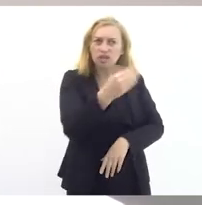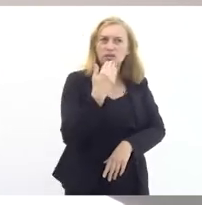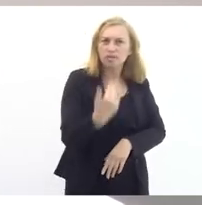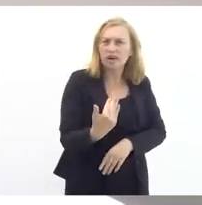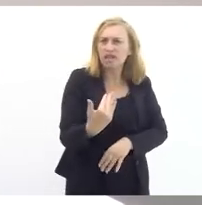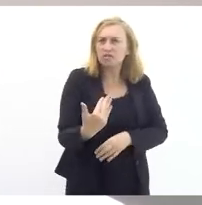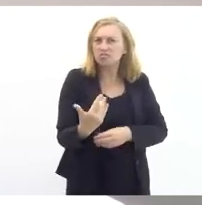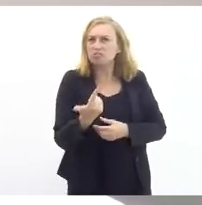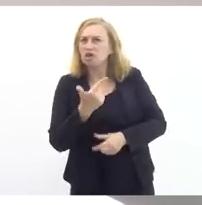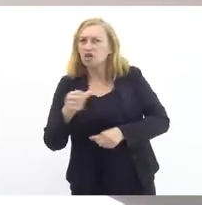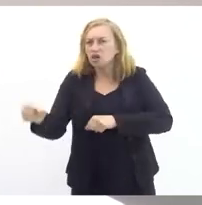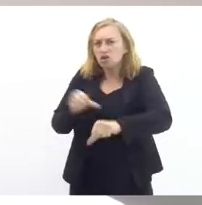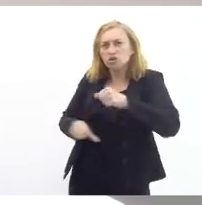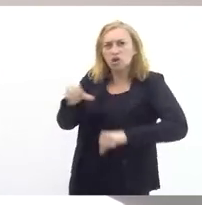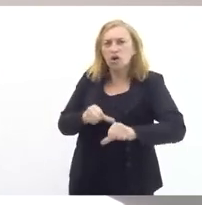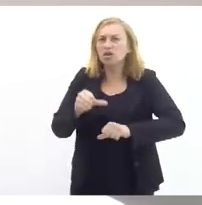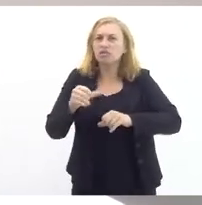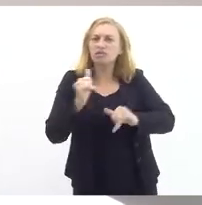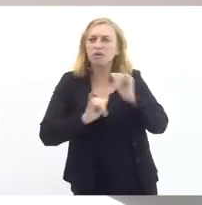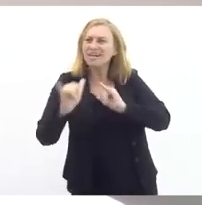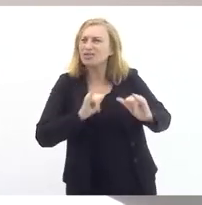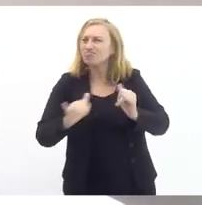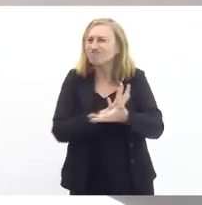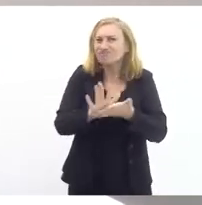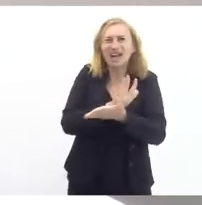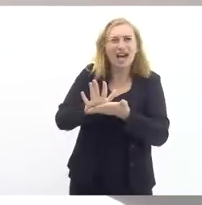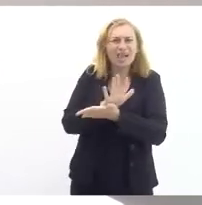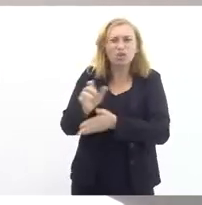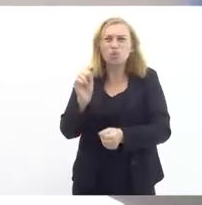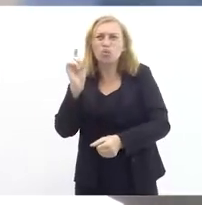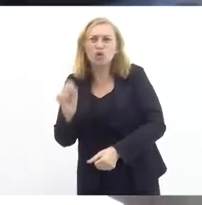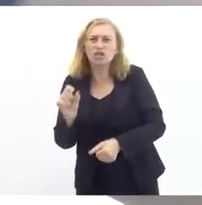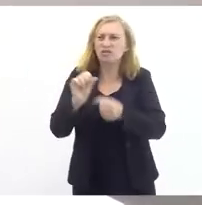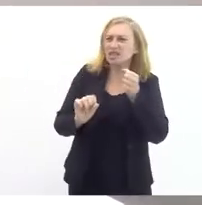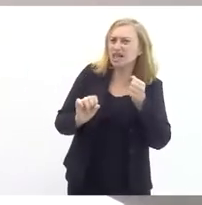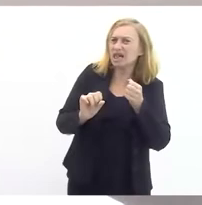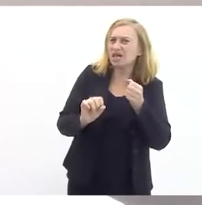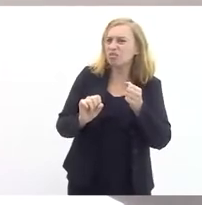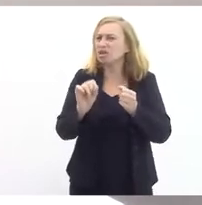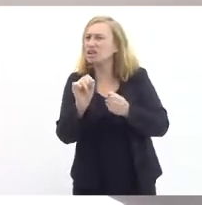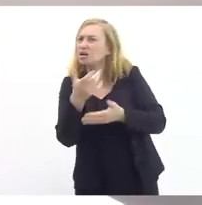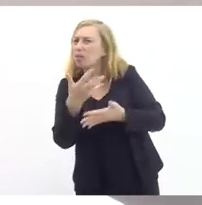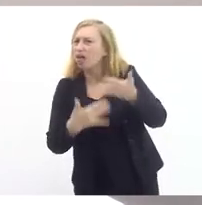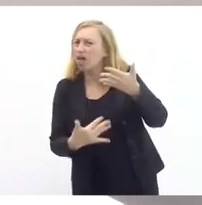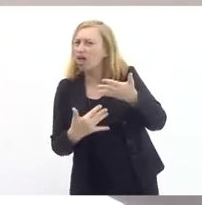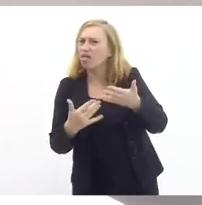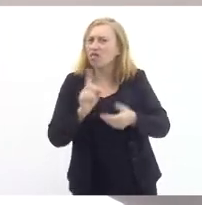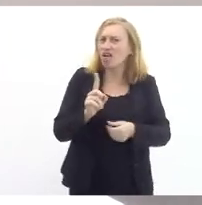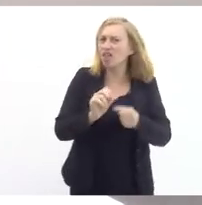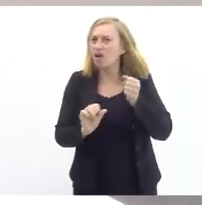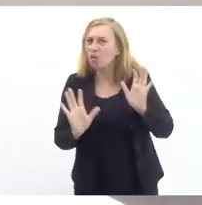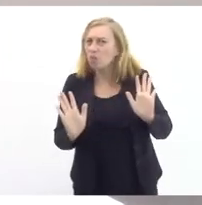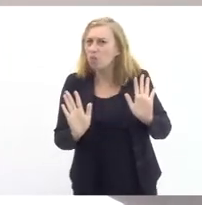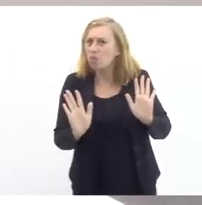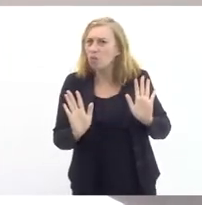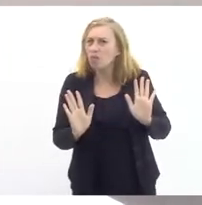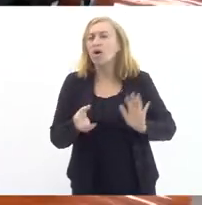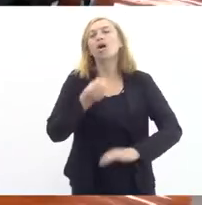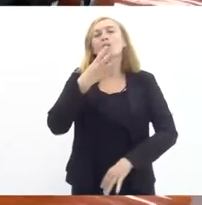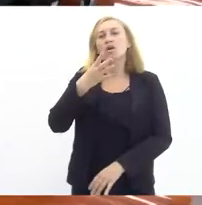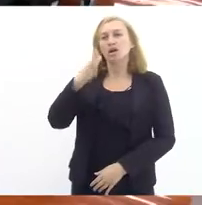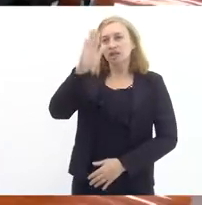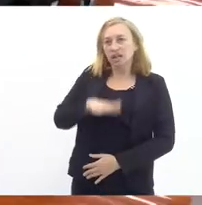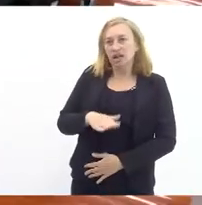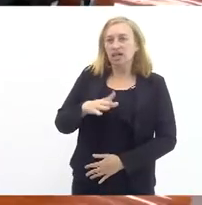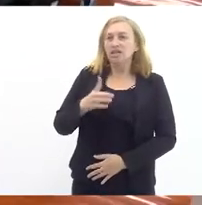informação para poder saber o que foi executado, o que estava previsto, o que está no cronograma, o que foi executado ou não? Boa tarde, deputada.